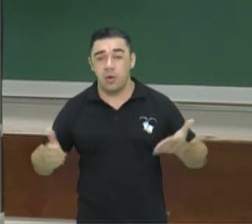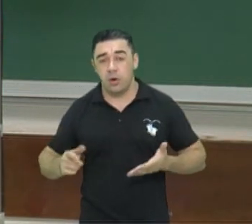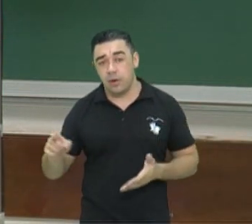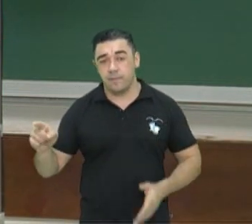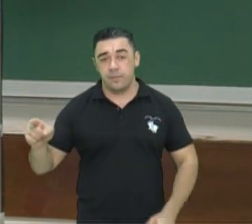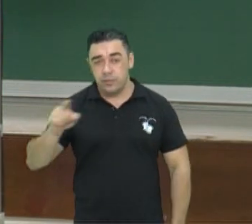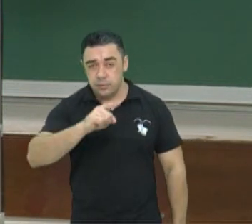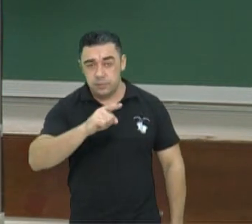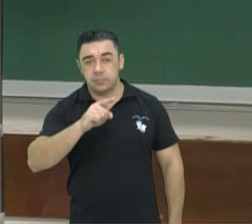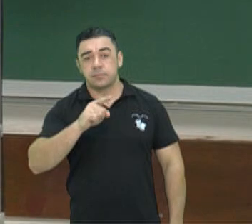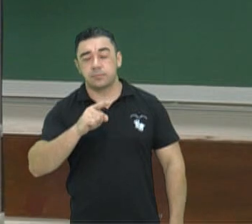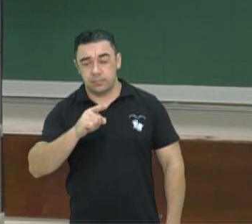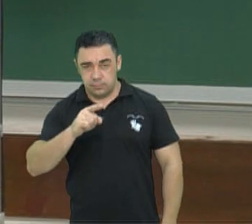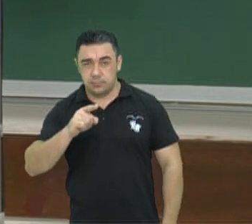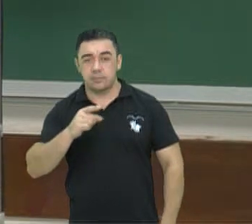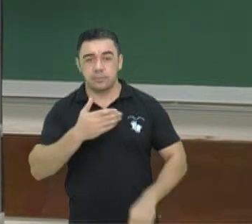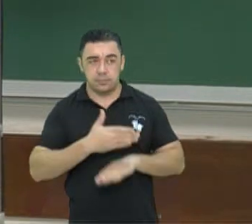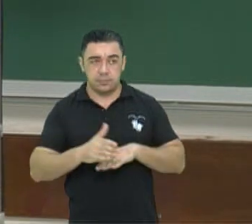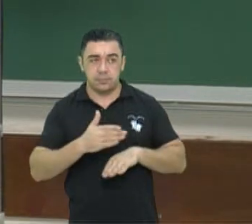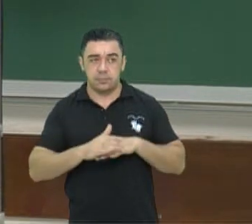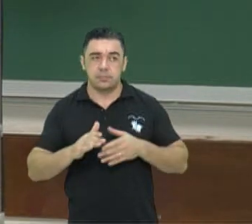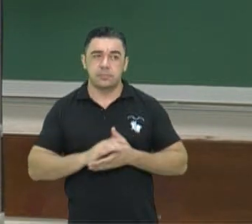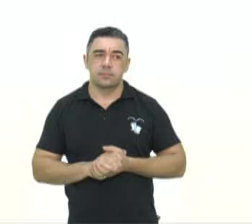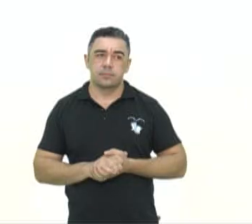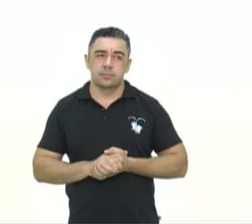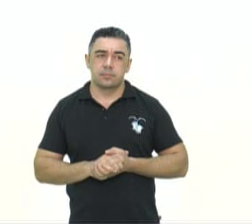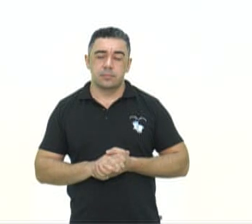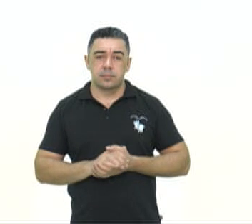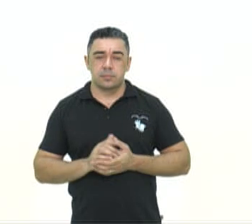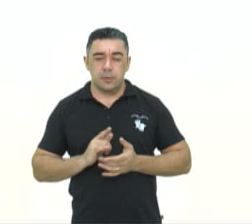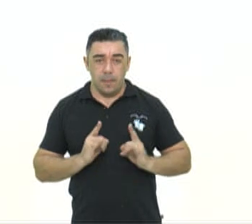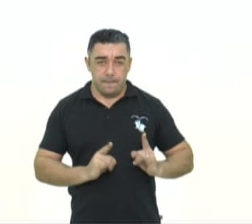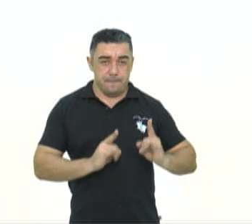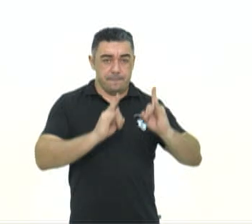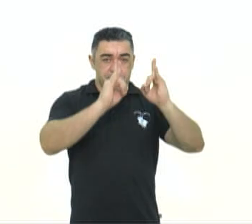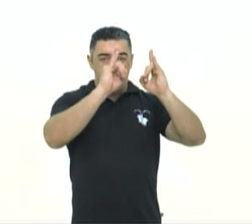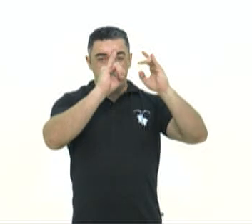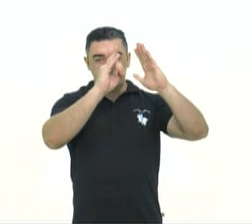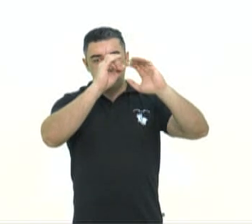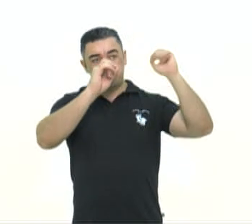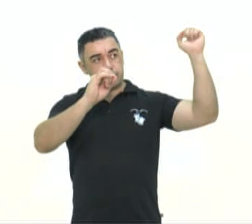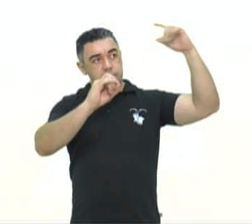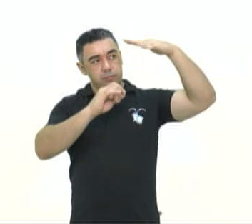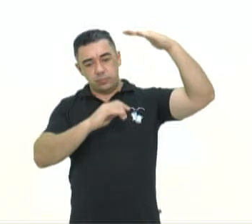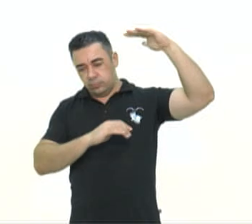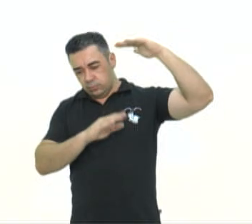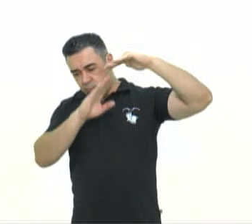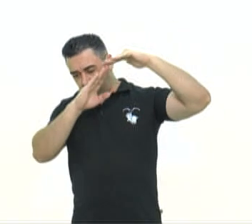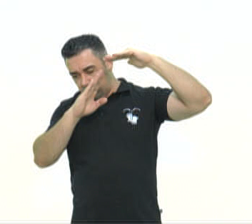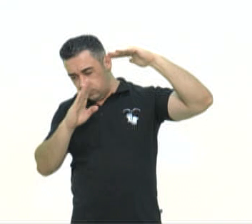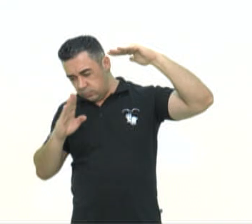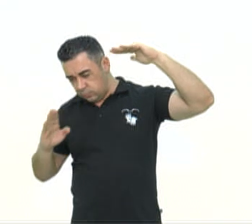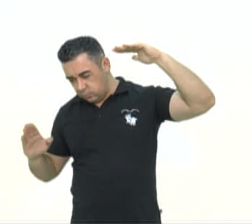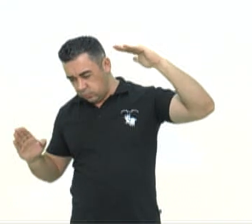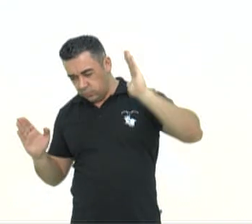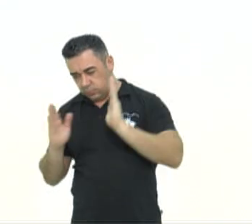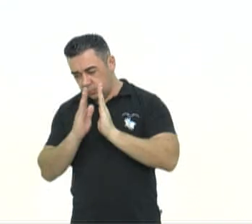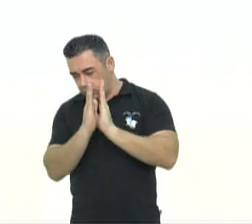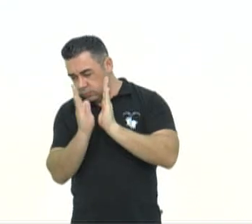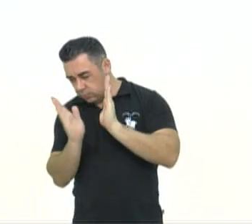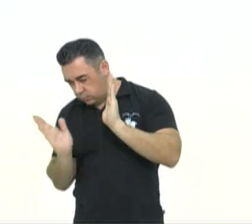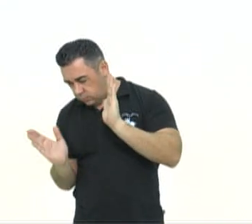Agora eu vou deixar com você aí. A sombra de um prédio em um terreno plano em